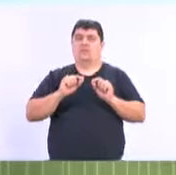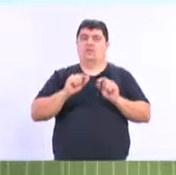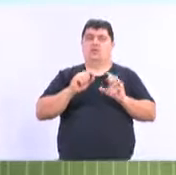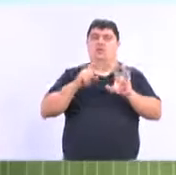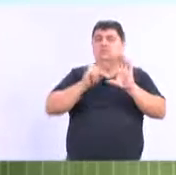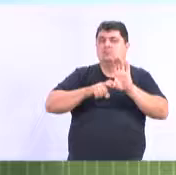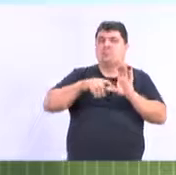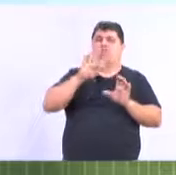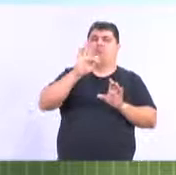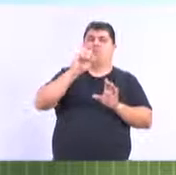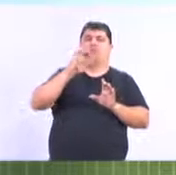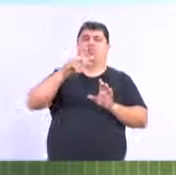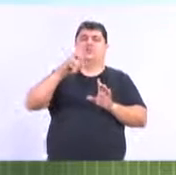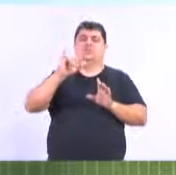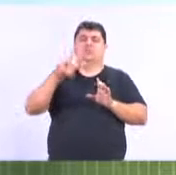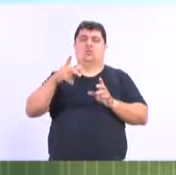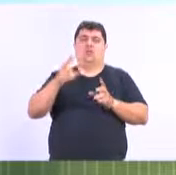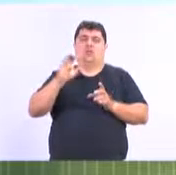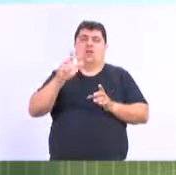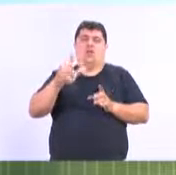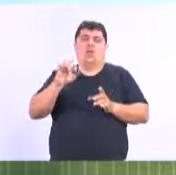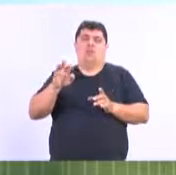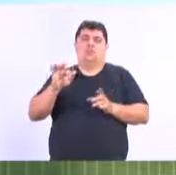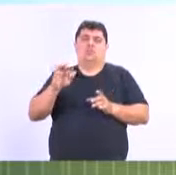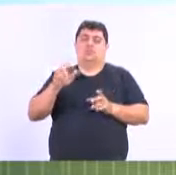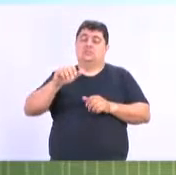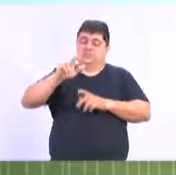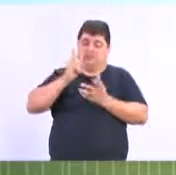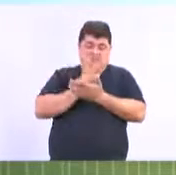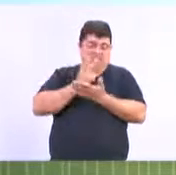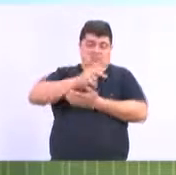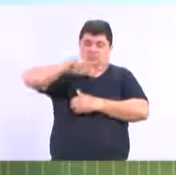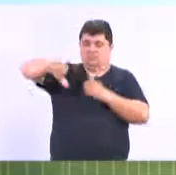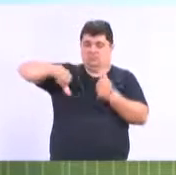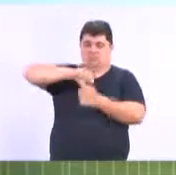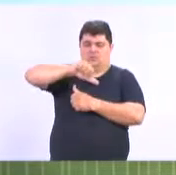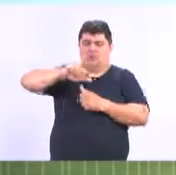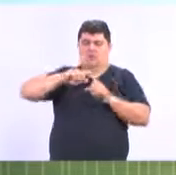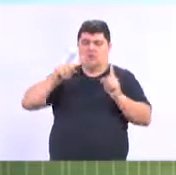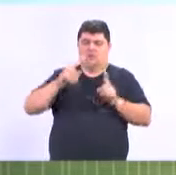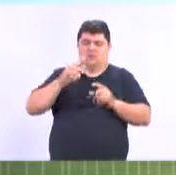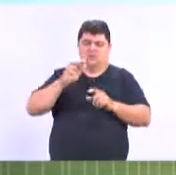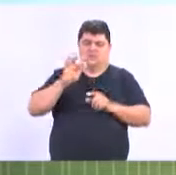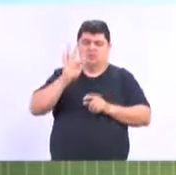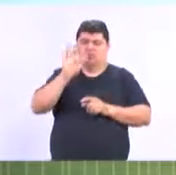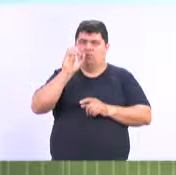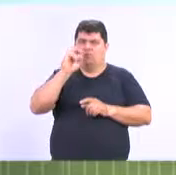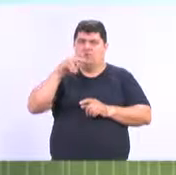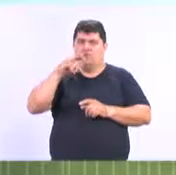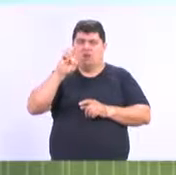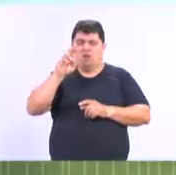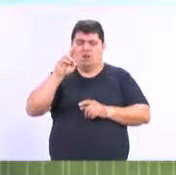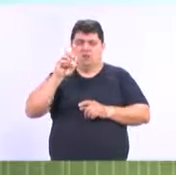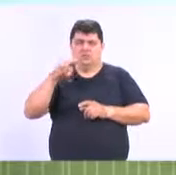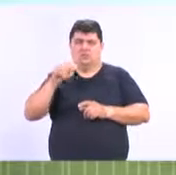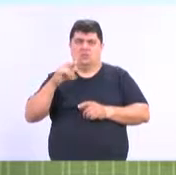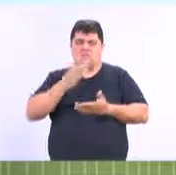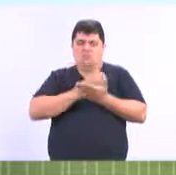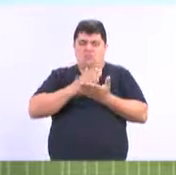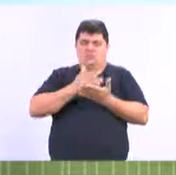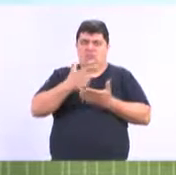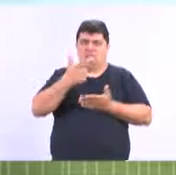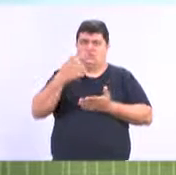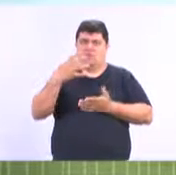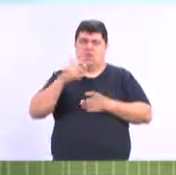fornecedores e clientes, a natureza dele é circulante. Senhor, mas meu fornecedor repartiu para mim em 24